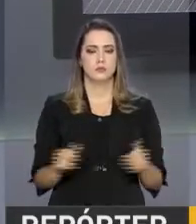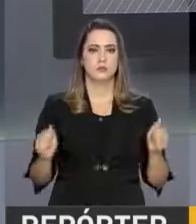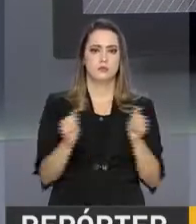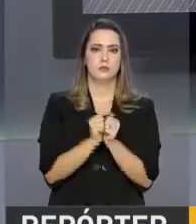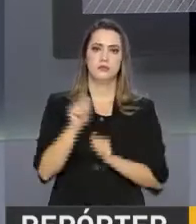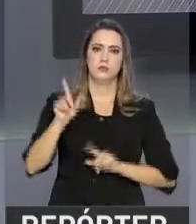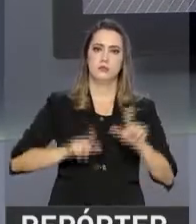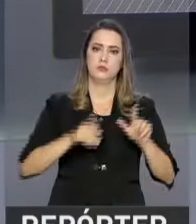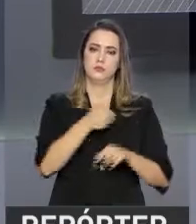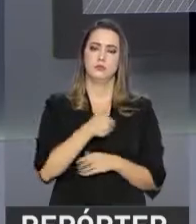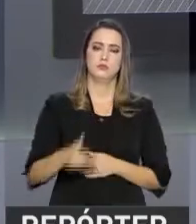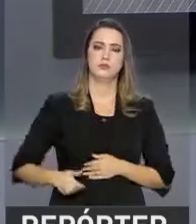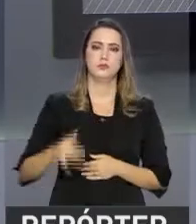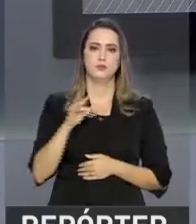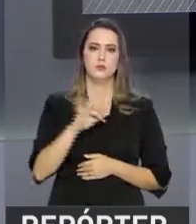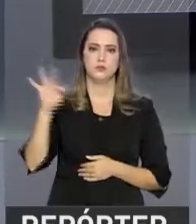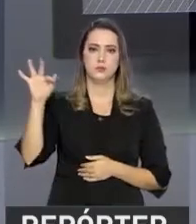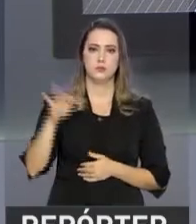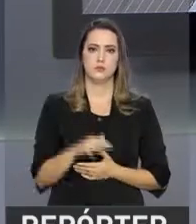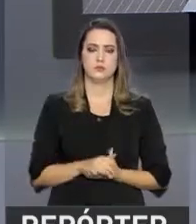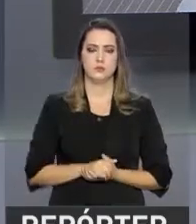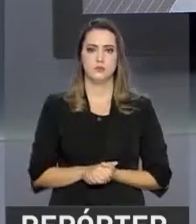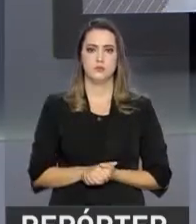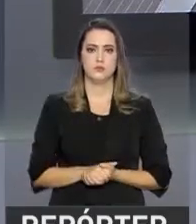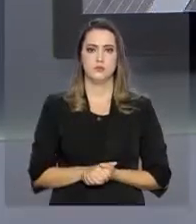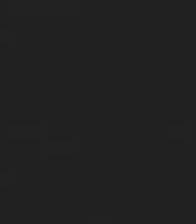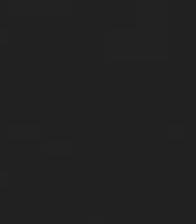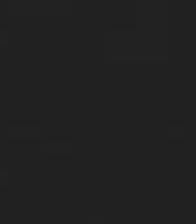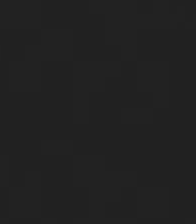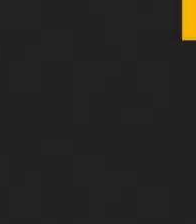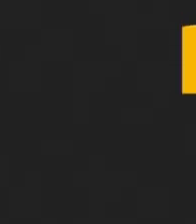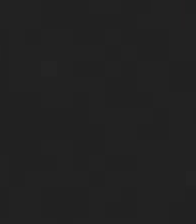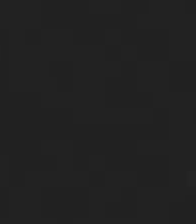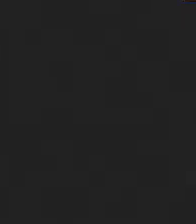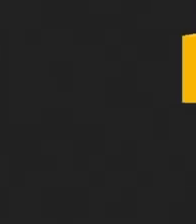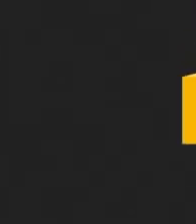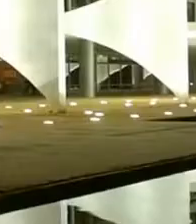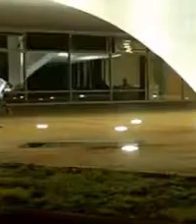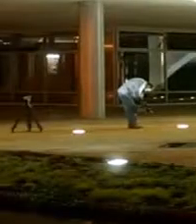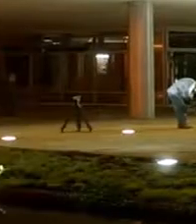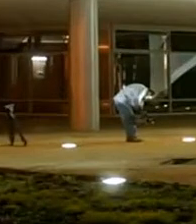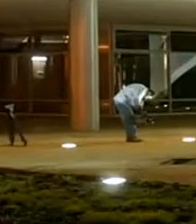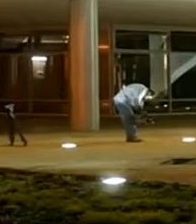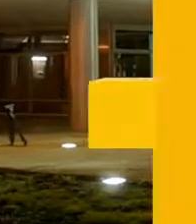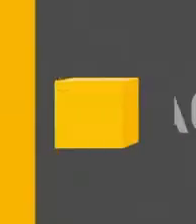Continue com a gente na NBR, a TV do Governo Federal.